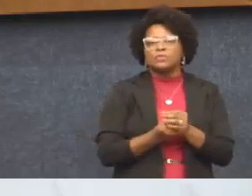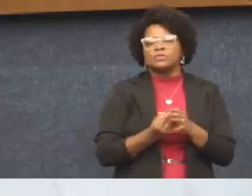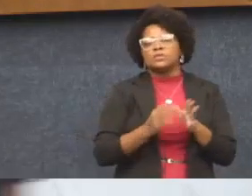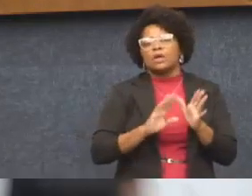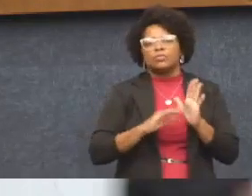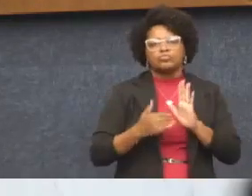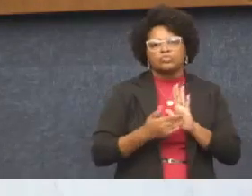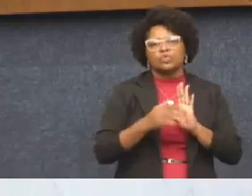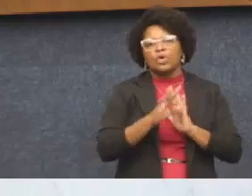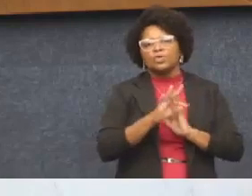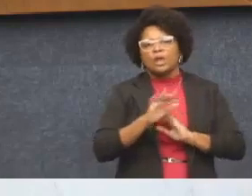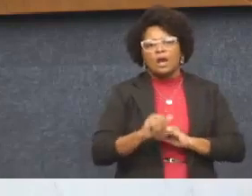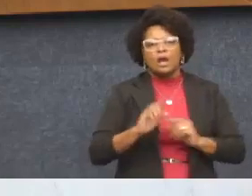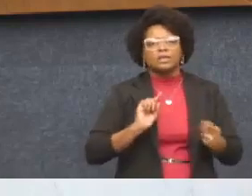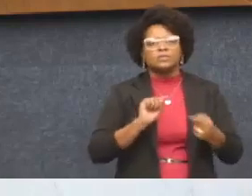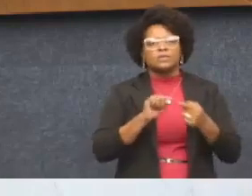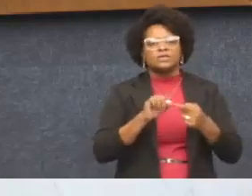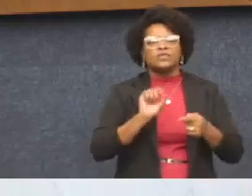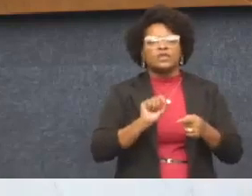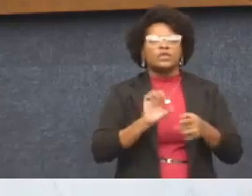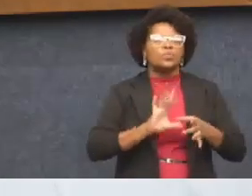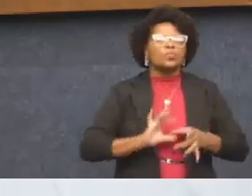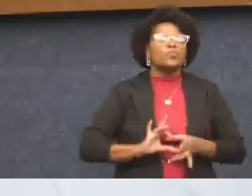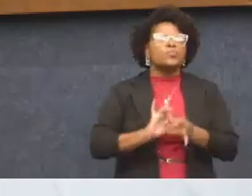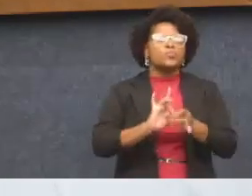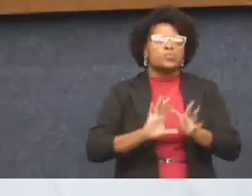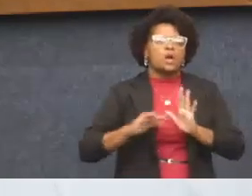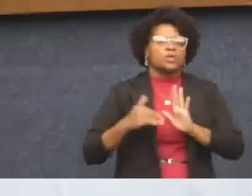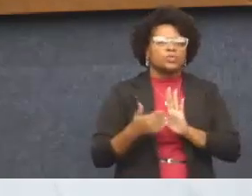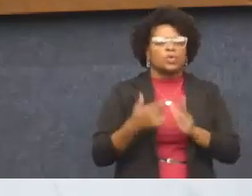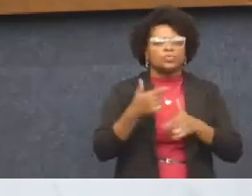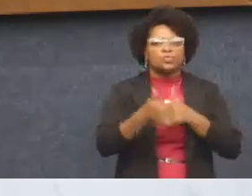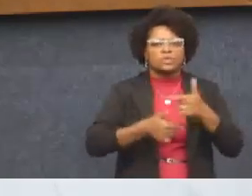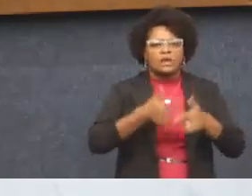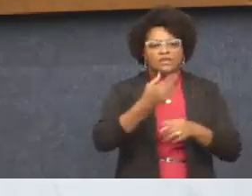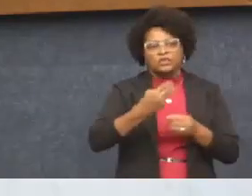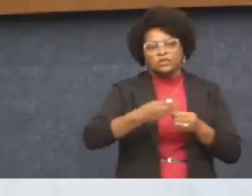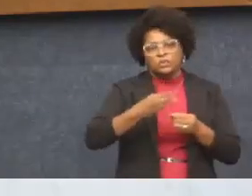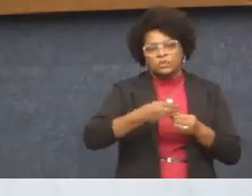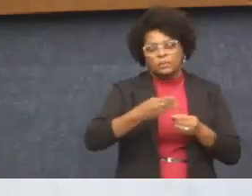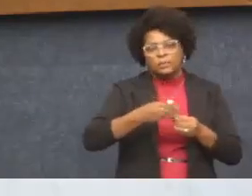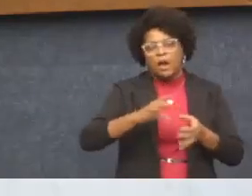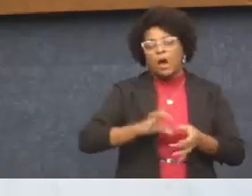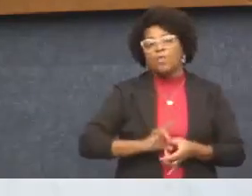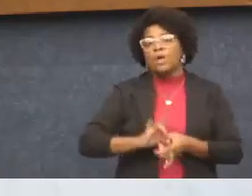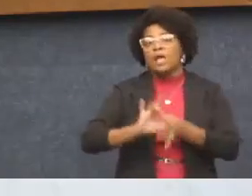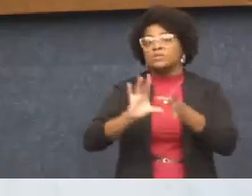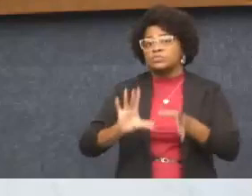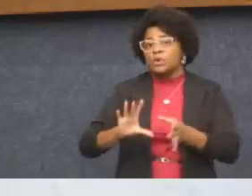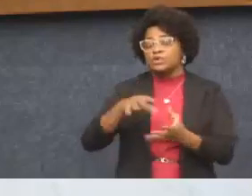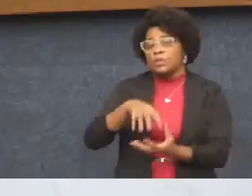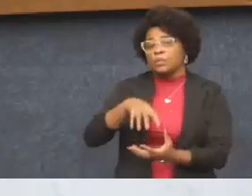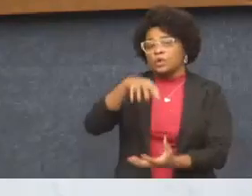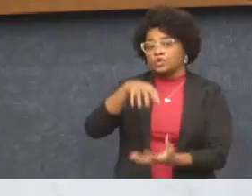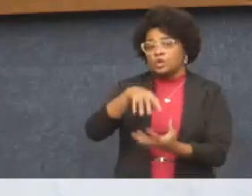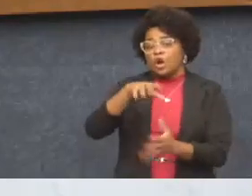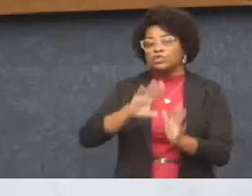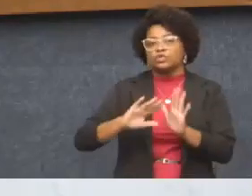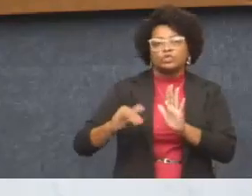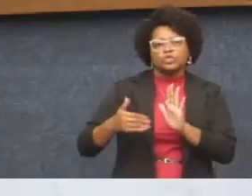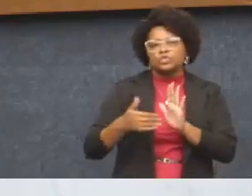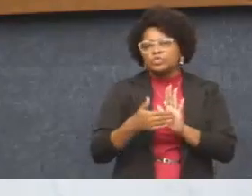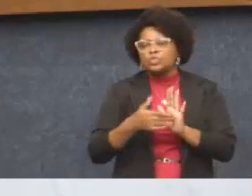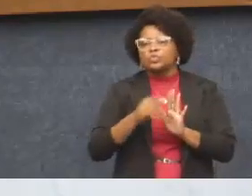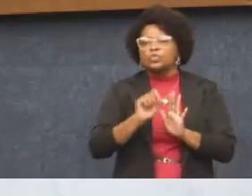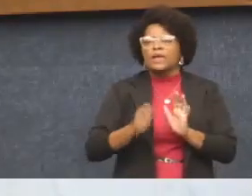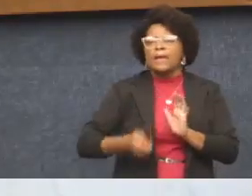aba específica que reúna todos os serviços municipais à disposição dos idosos e de todos os benefícios que lhes são